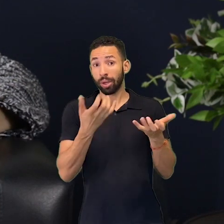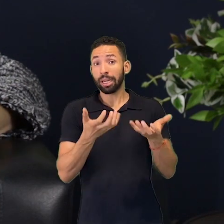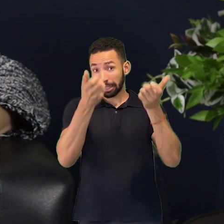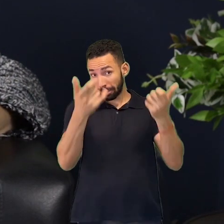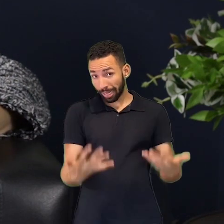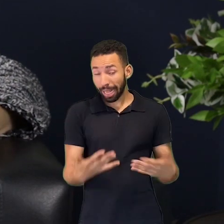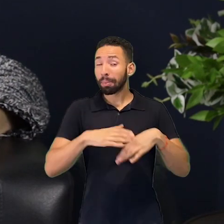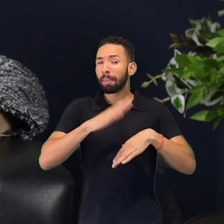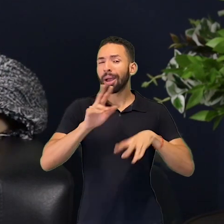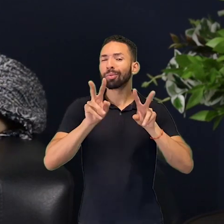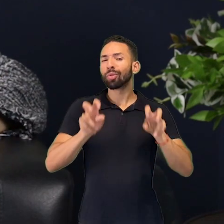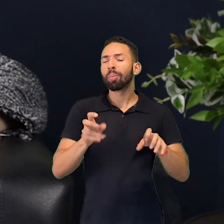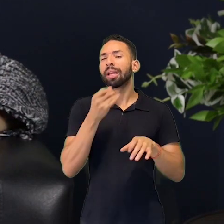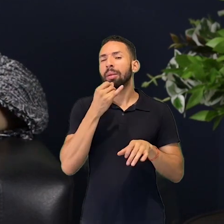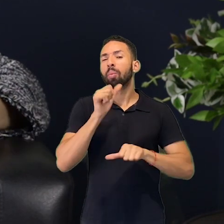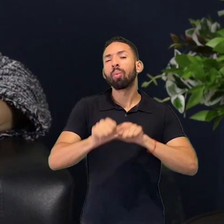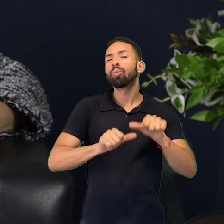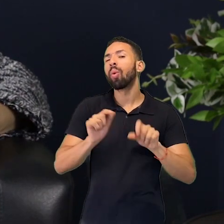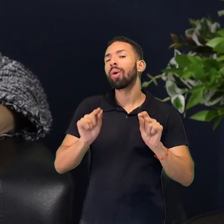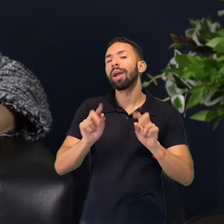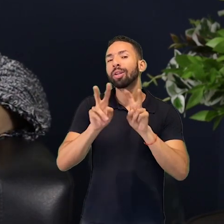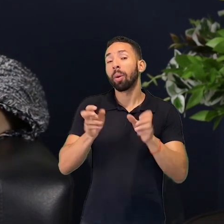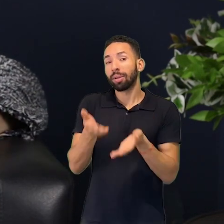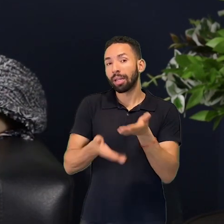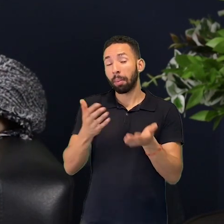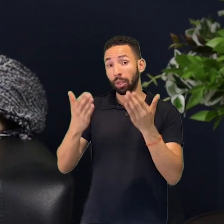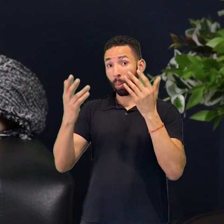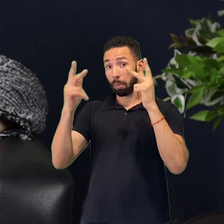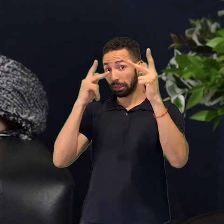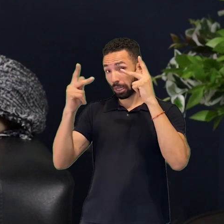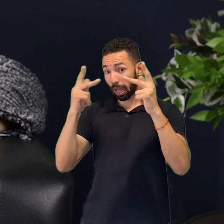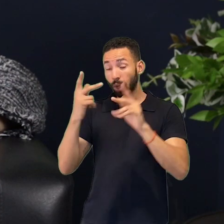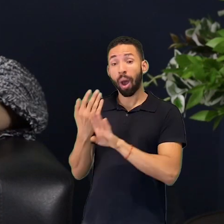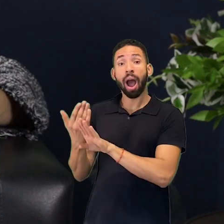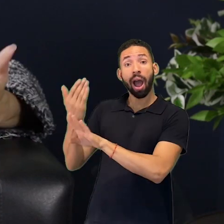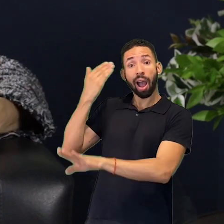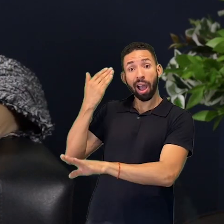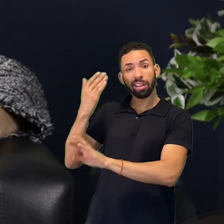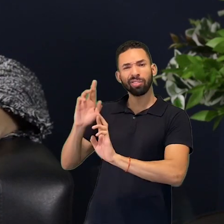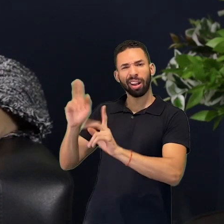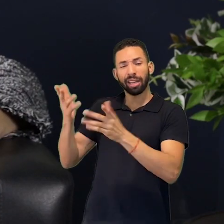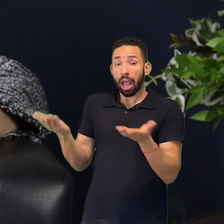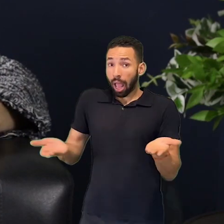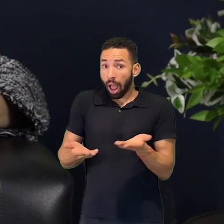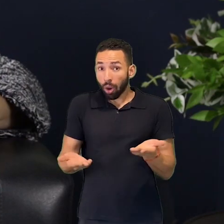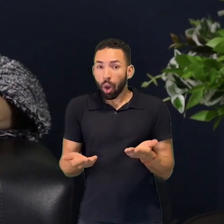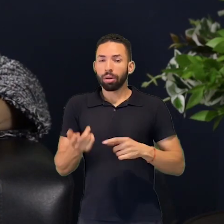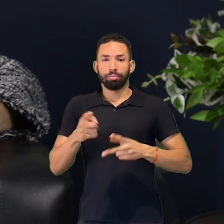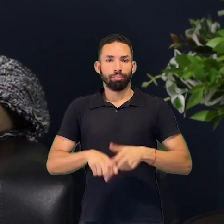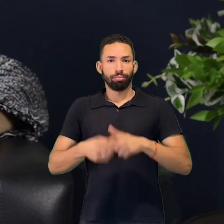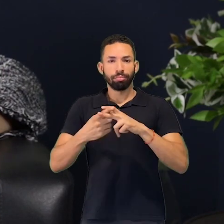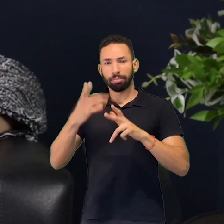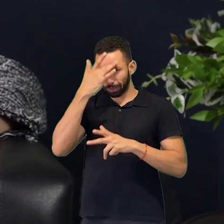Eu queria que você falasse pra gente um pouquinho do que mudou em relação aos tratamentos psiquiátricos, do que era antigamente.